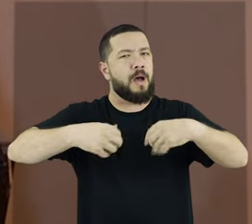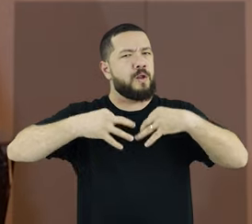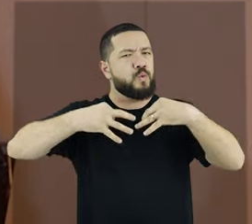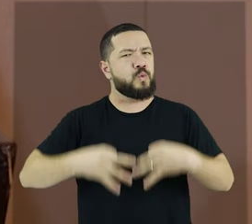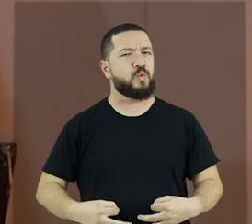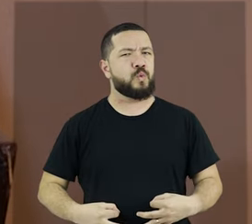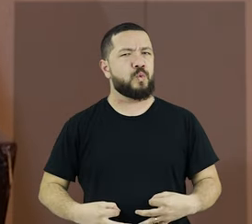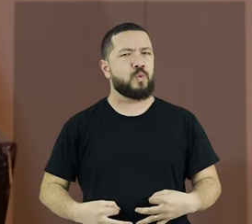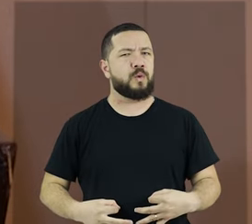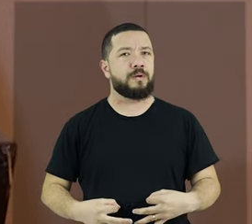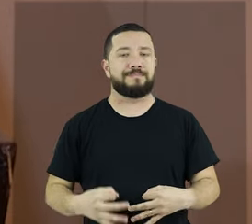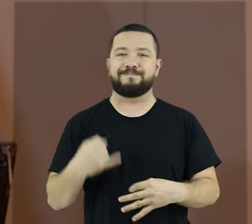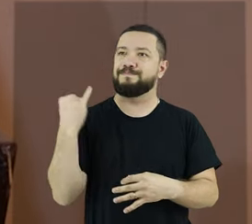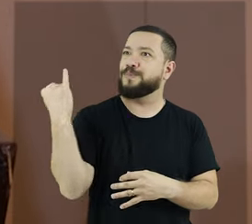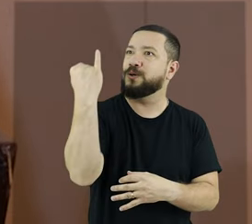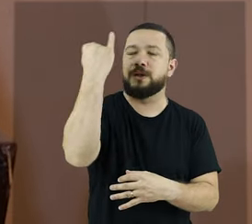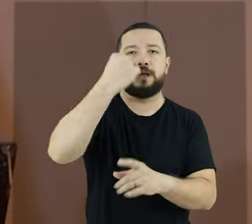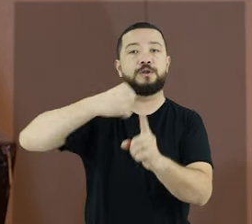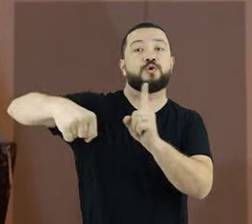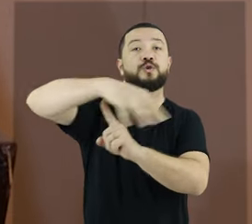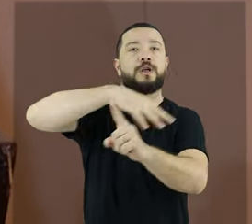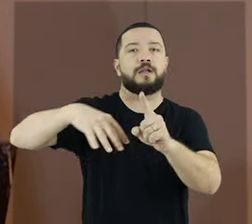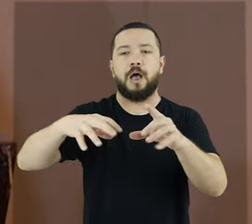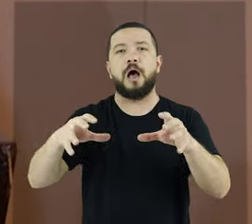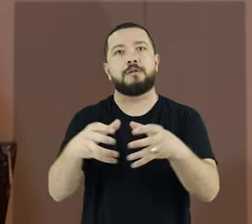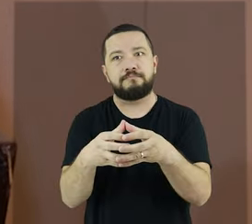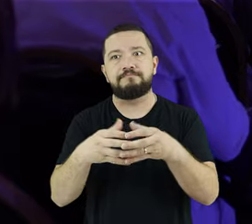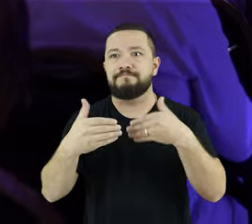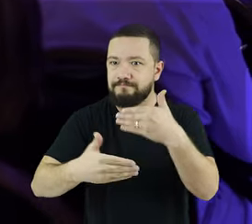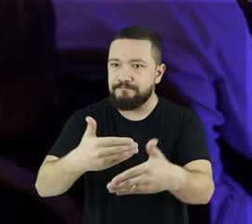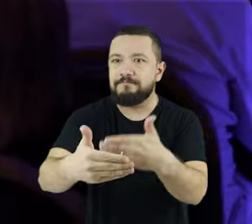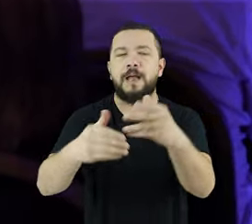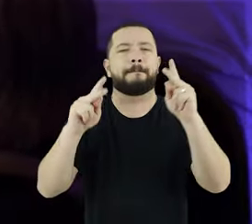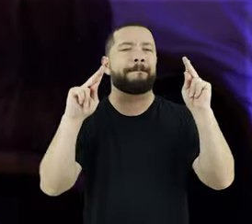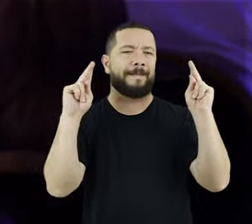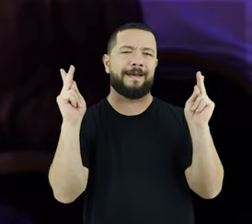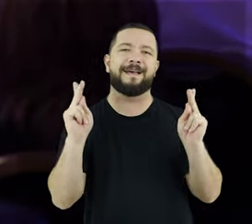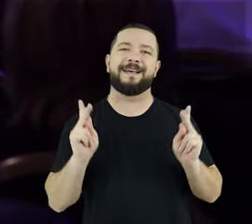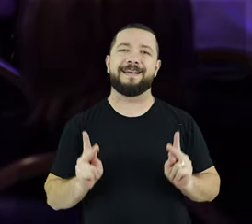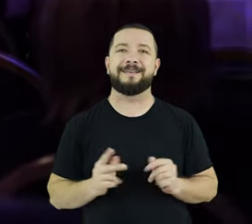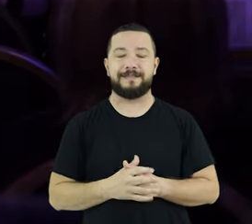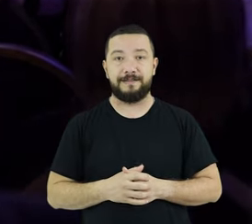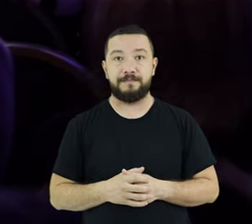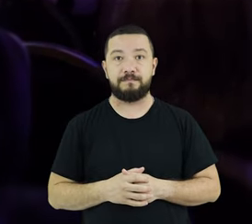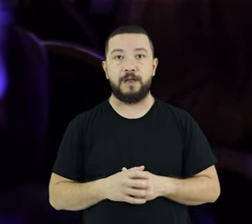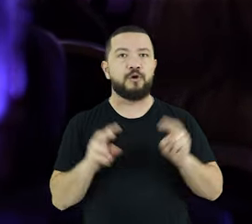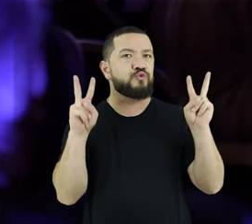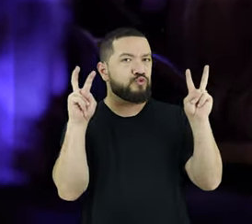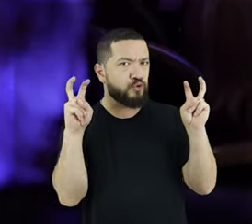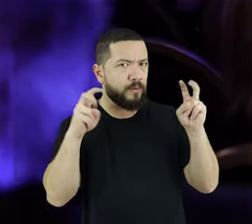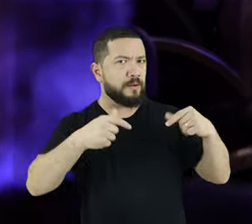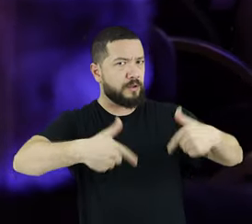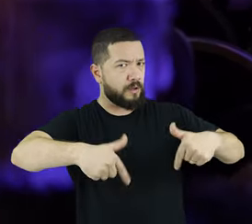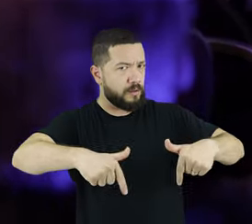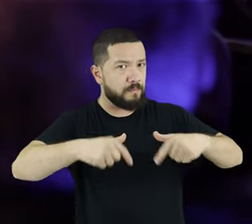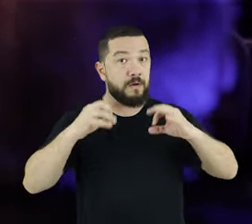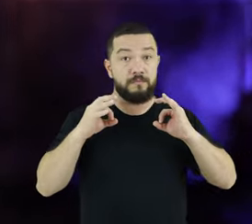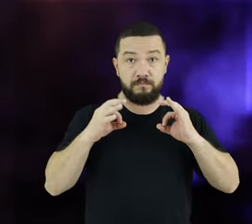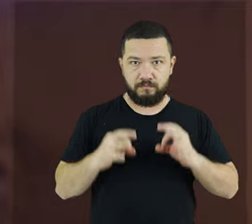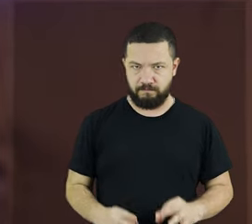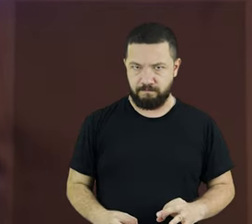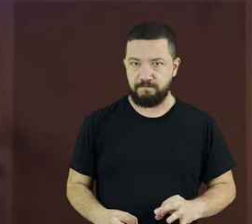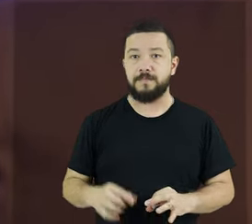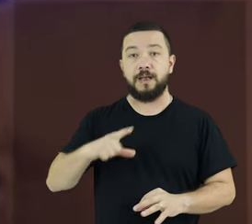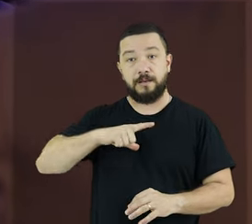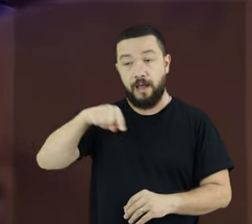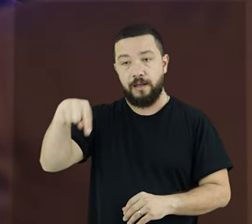é fundamental para que nós tenhamos uma sociedade em paz. O Seminário Internacional de Trabalho Decente no Mundo